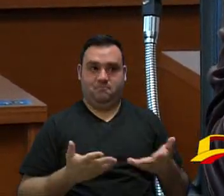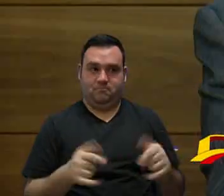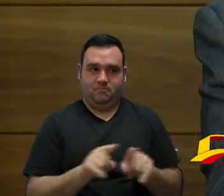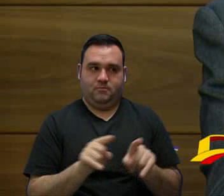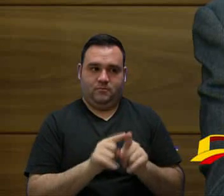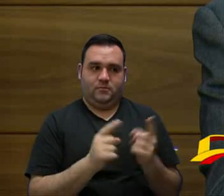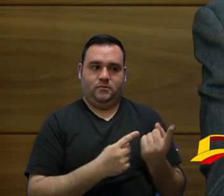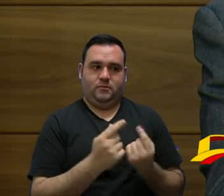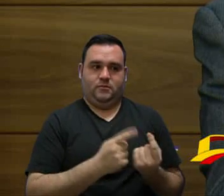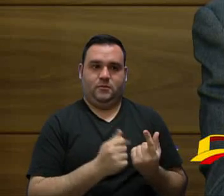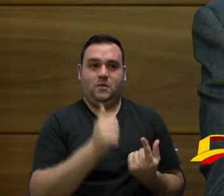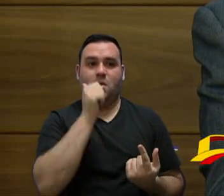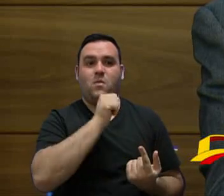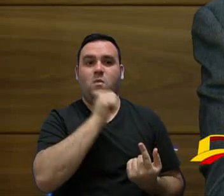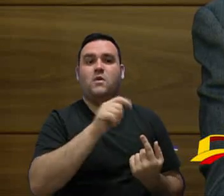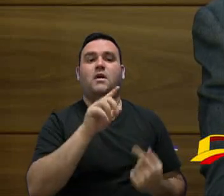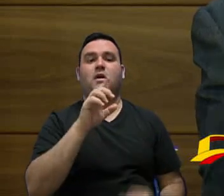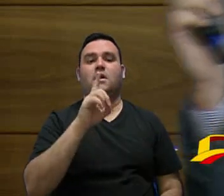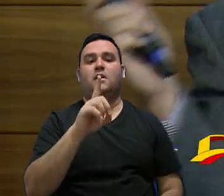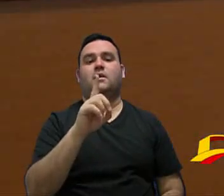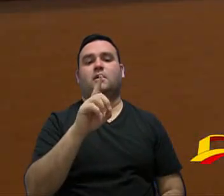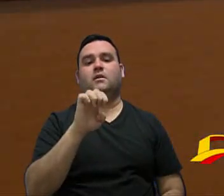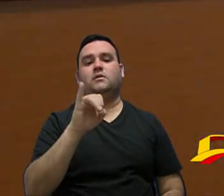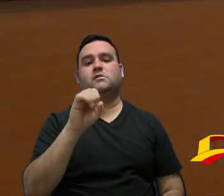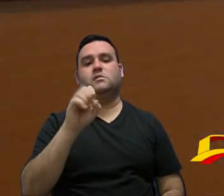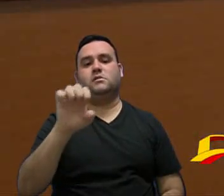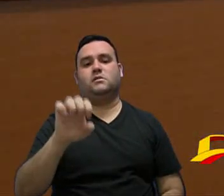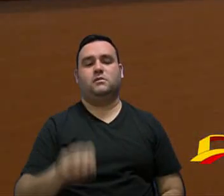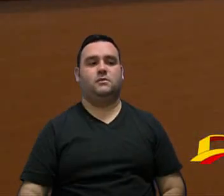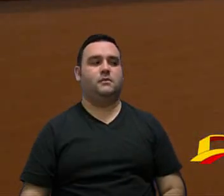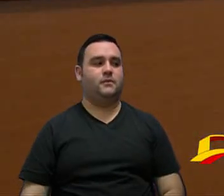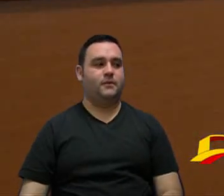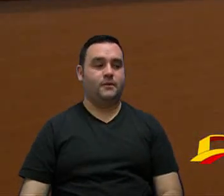parte imagina ser eu vou passar para nossa gestora dra deise